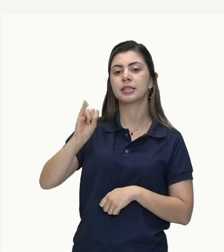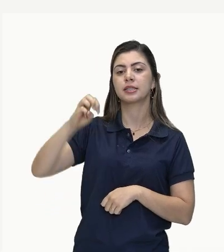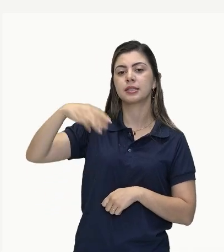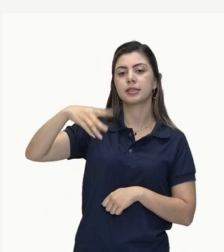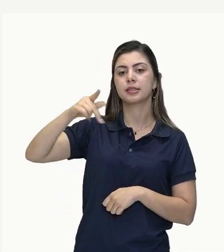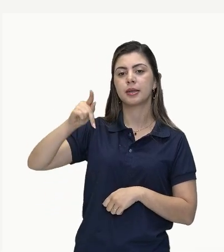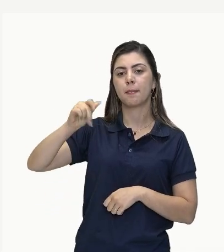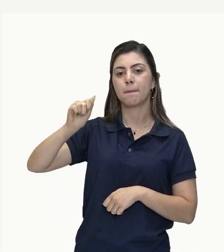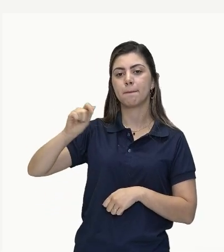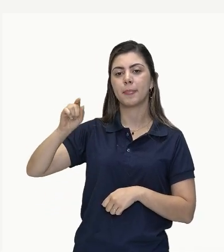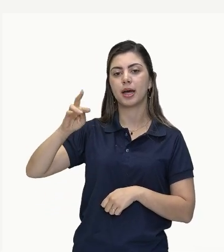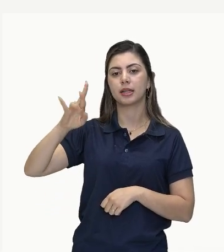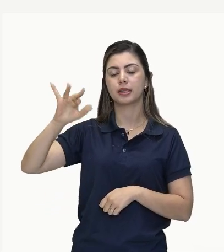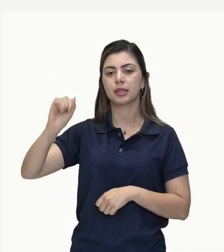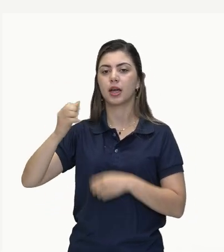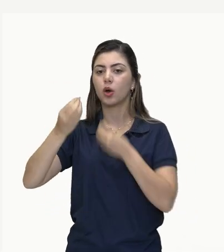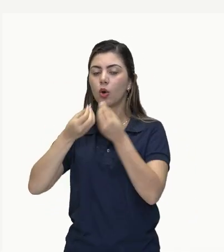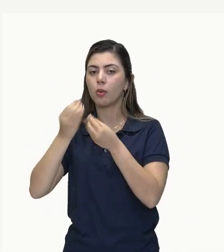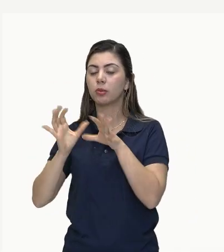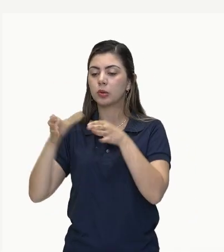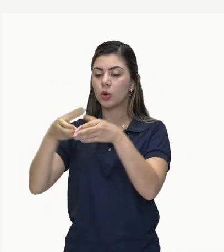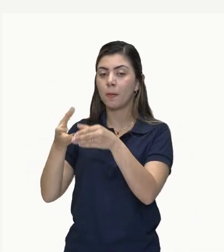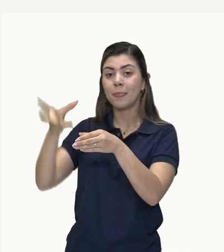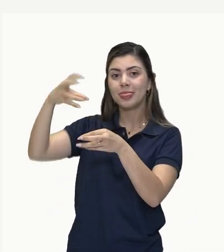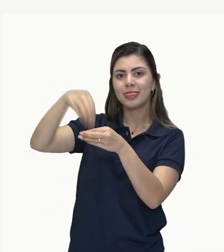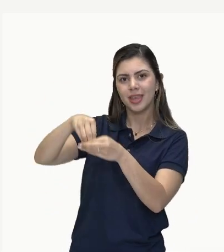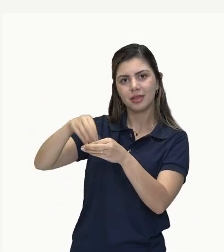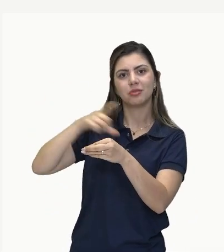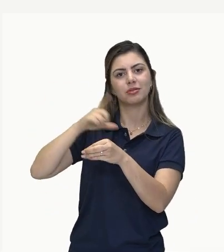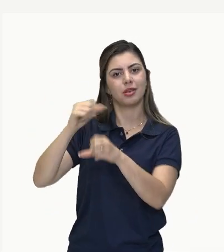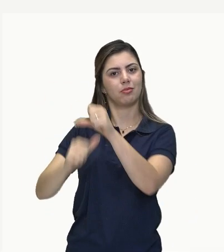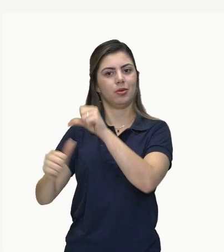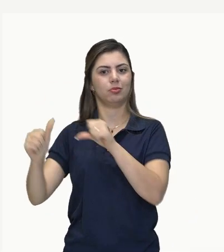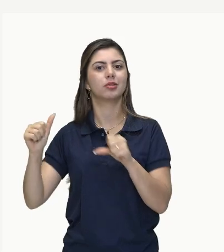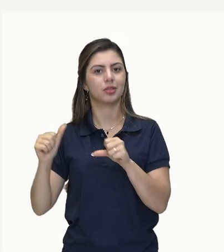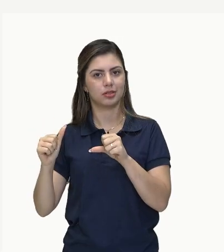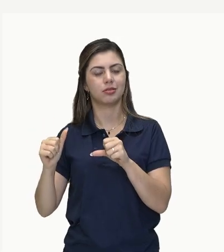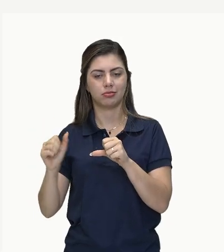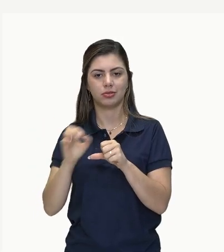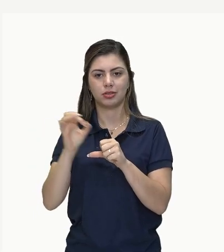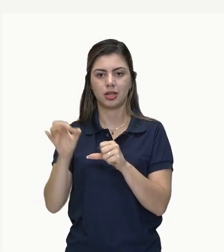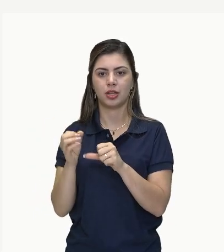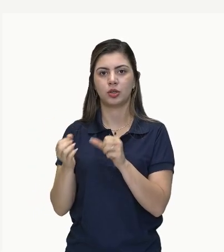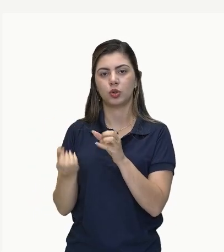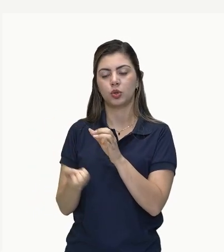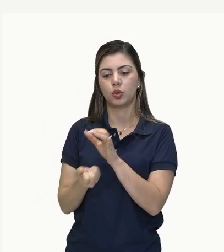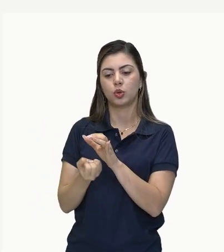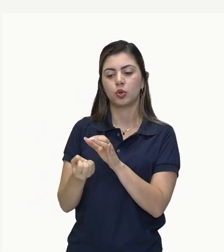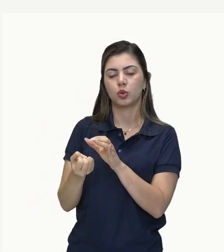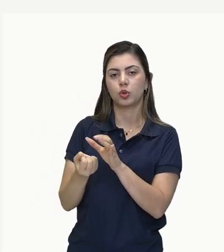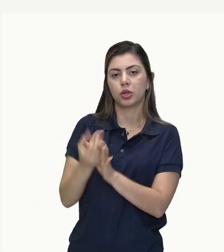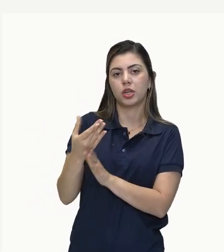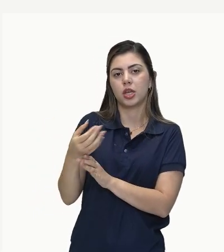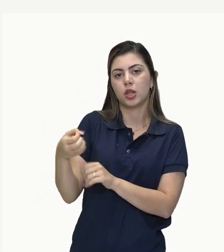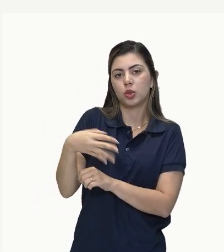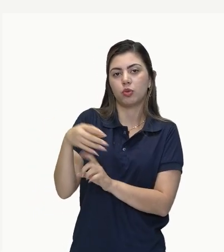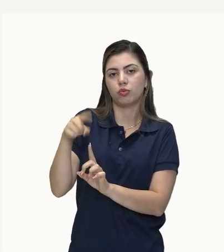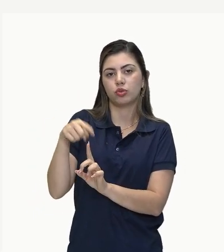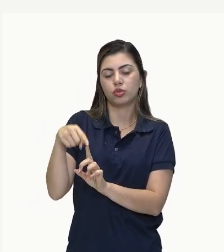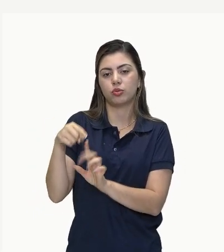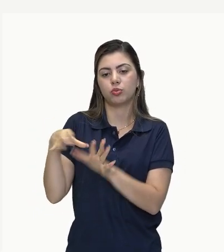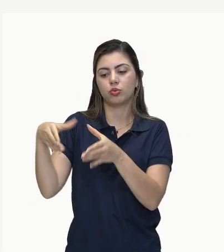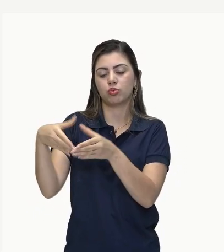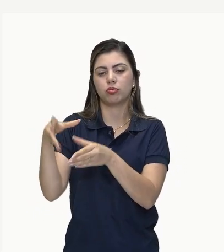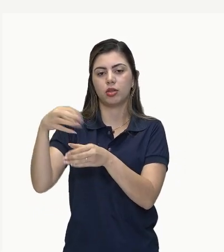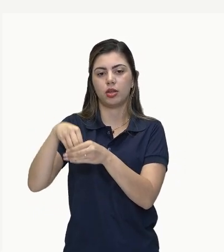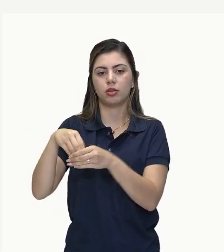ocorre a mudança na própria população, né? Dentro dessa população uma nova espécie começa a surgir. Tá? Então, a gente